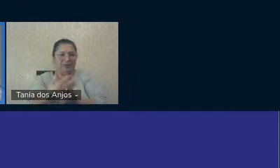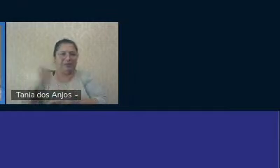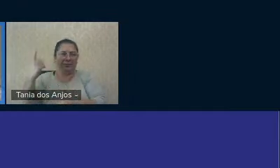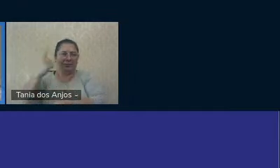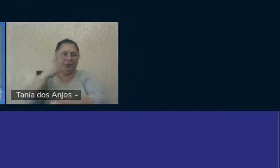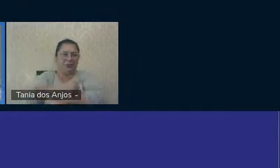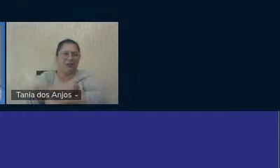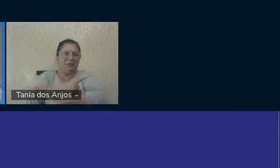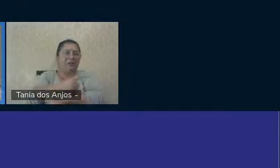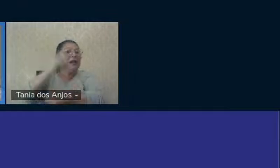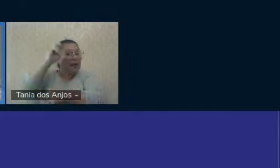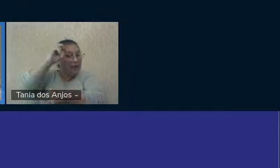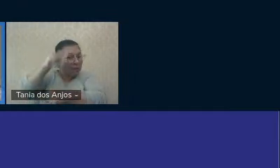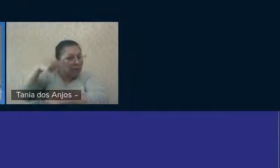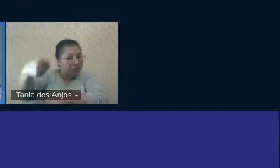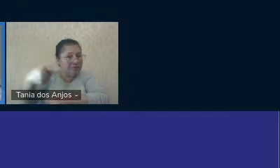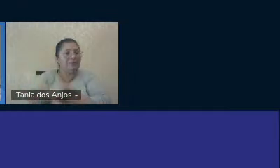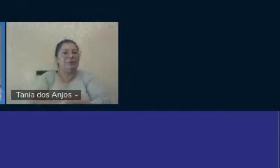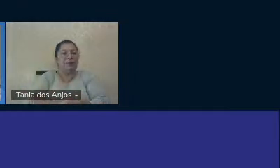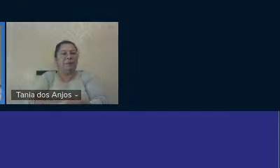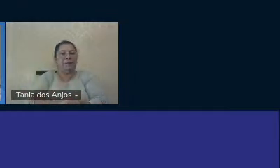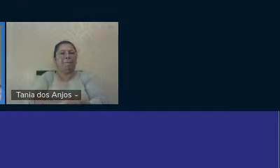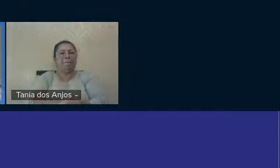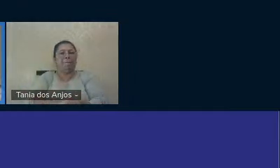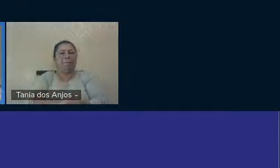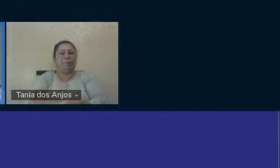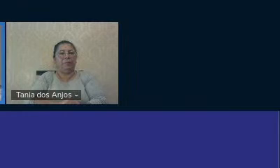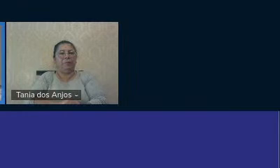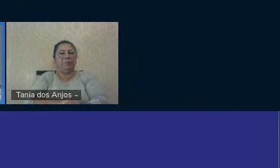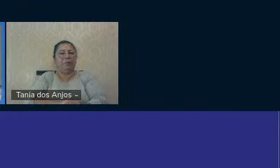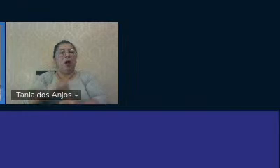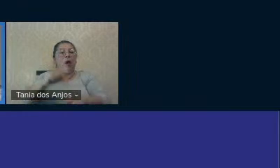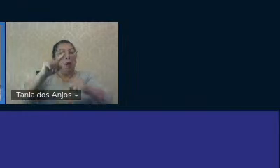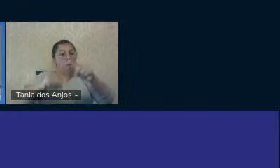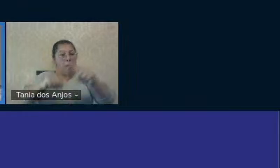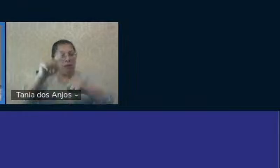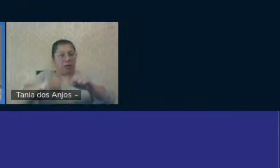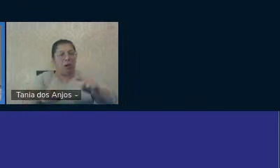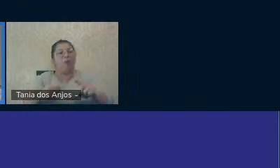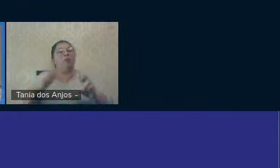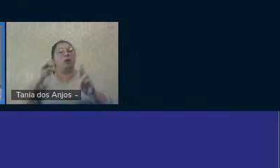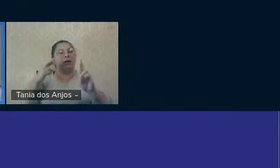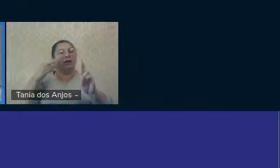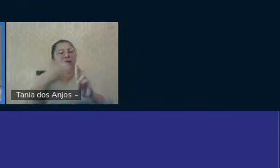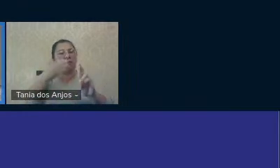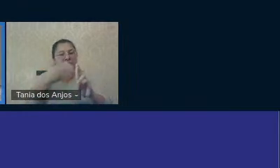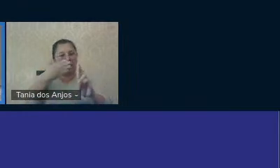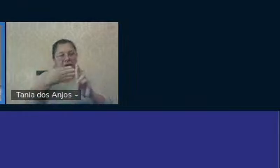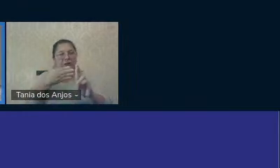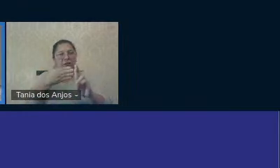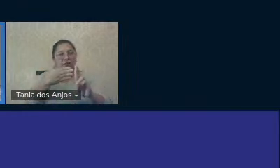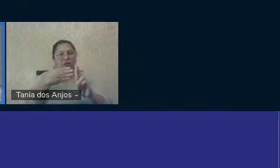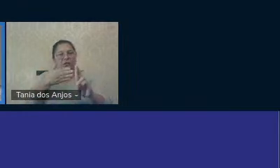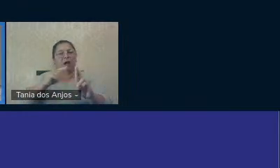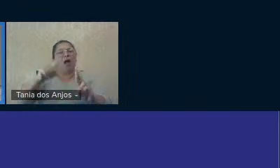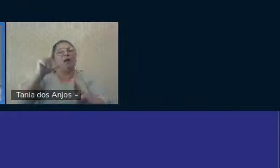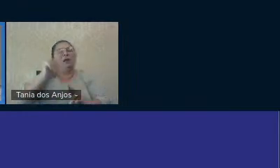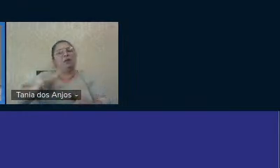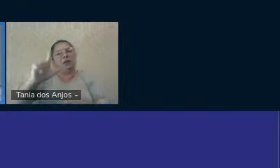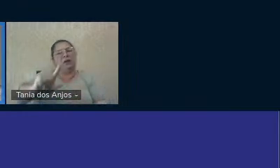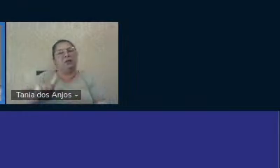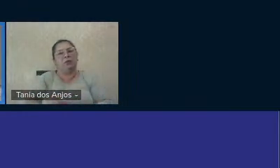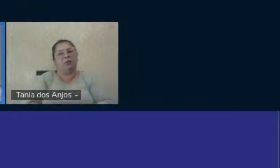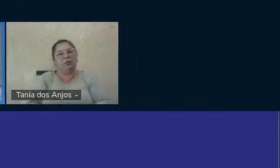então, quinta-feira que vem, tá? O material referente à literatura, sim, prof, eu estou vendo sobre esse